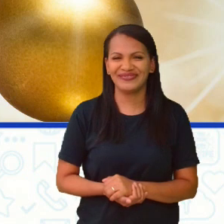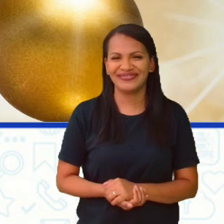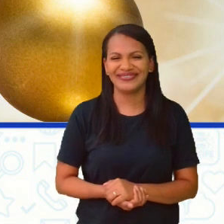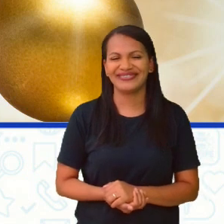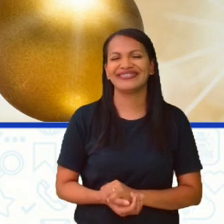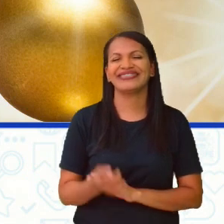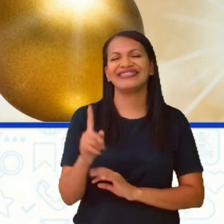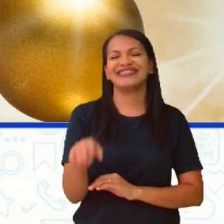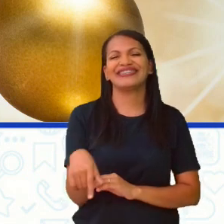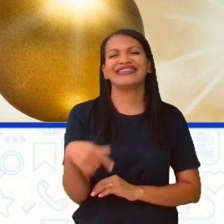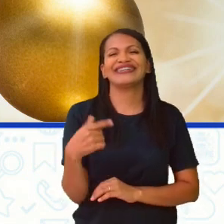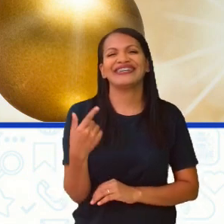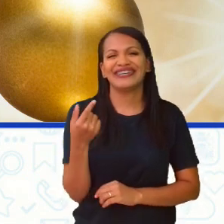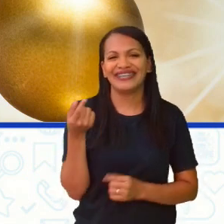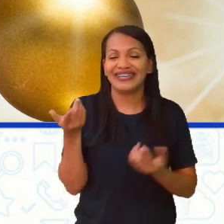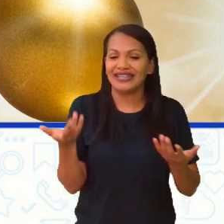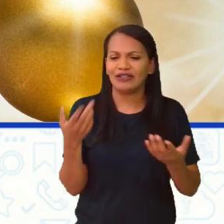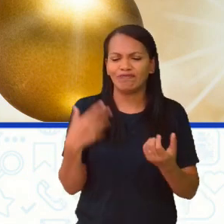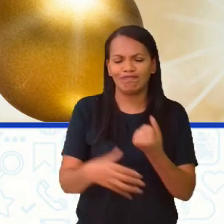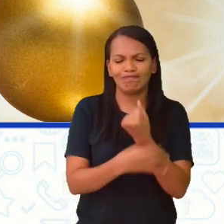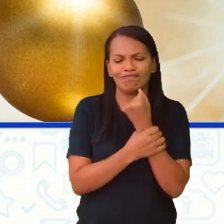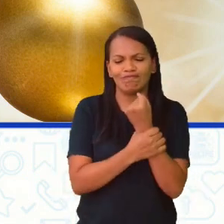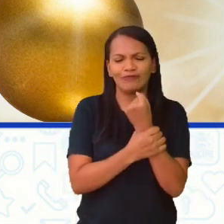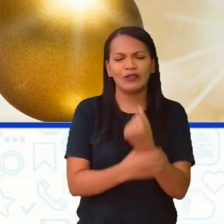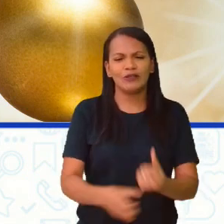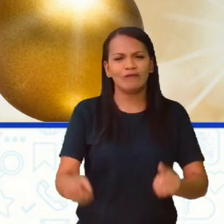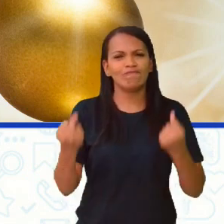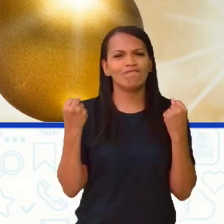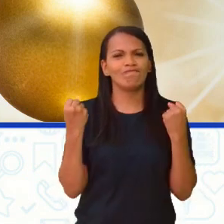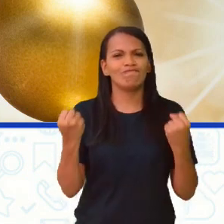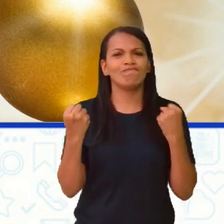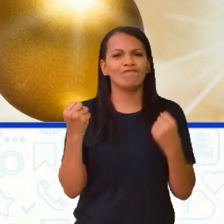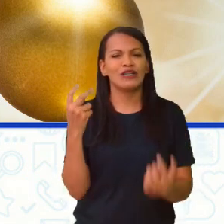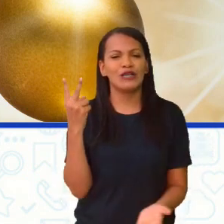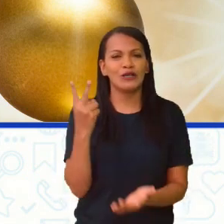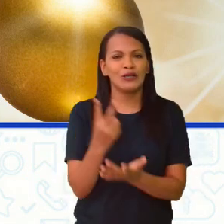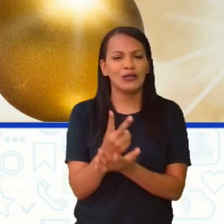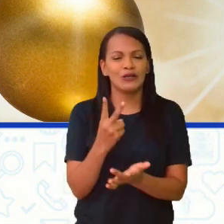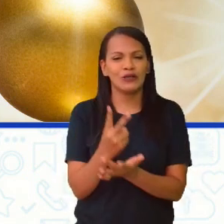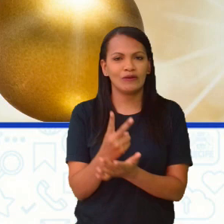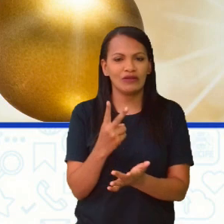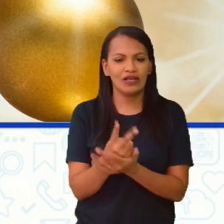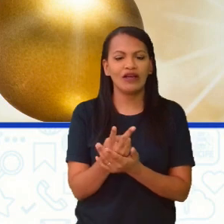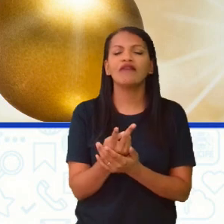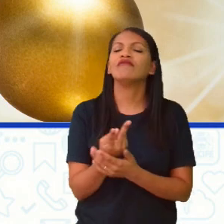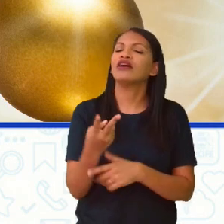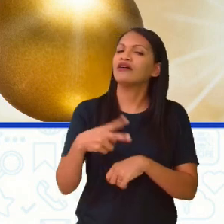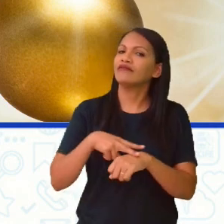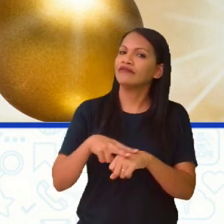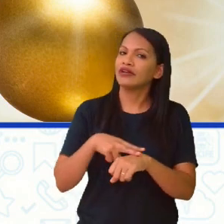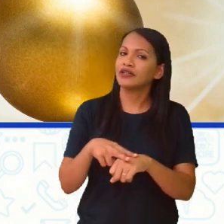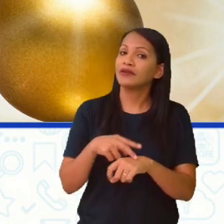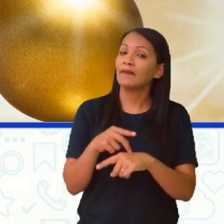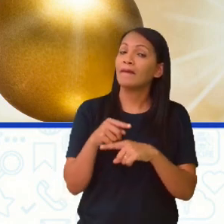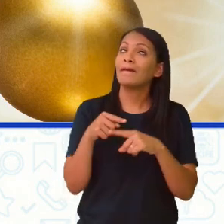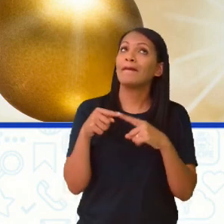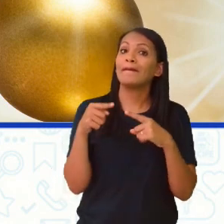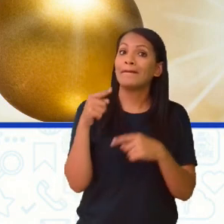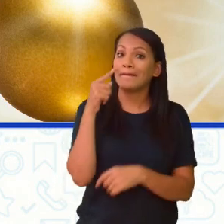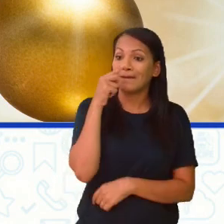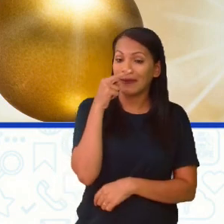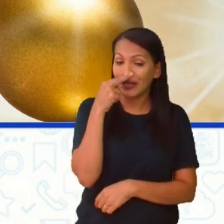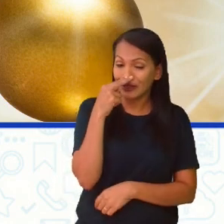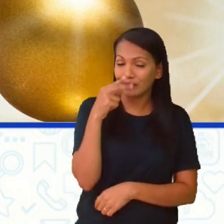era tão resistente que ela continuava verde mesmo no inverno mais rigoroso. Então isso chamava